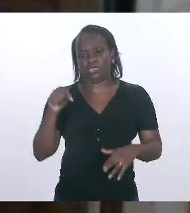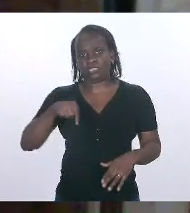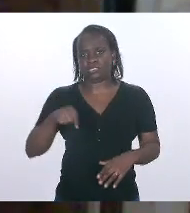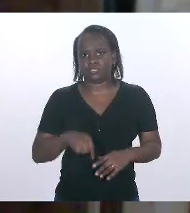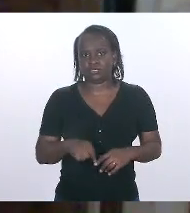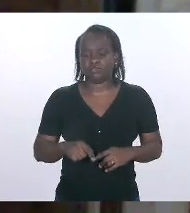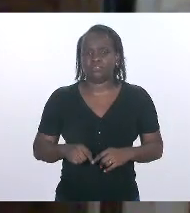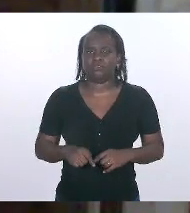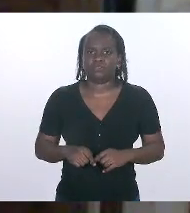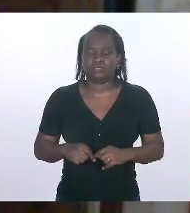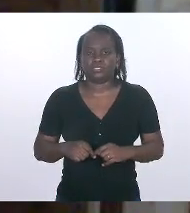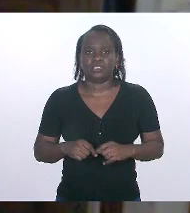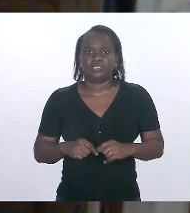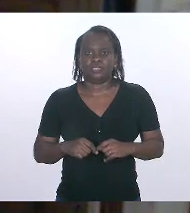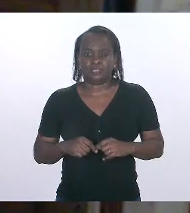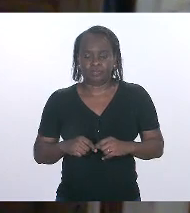nosso